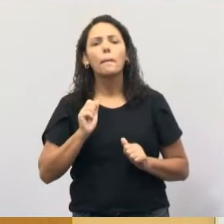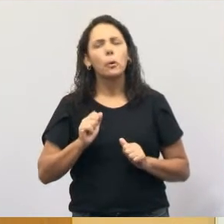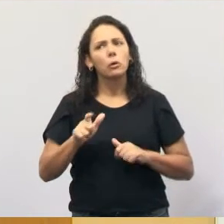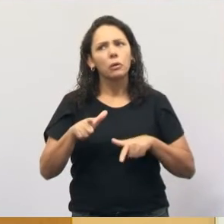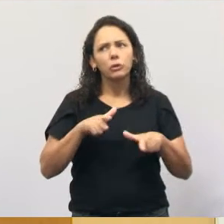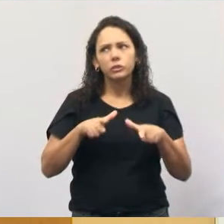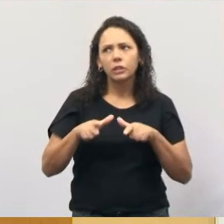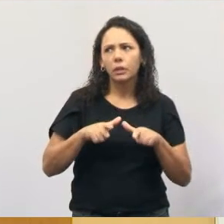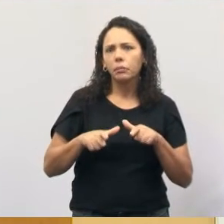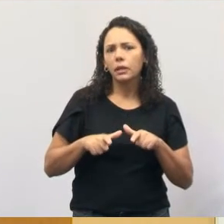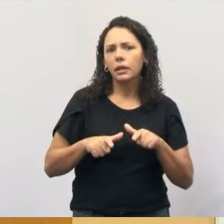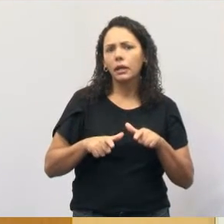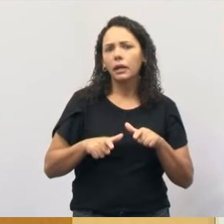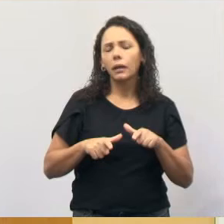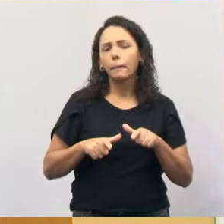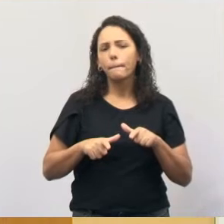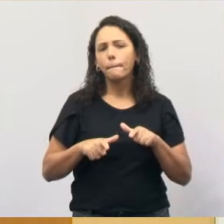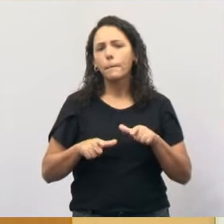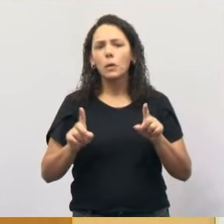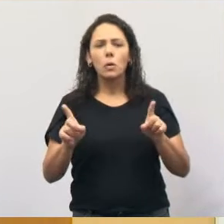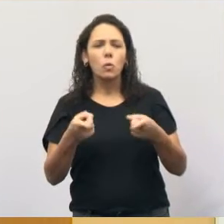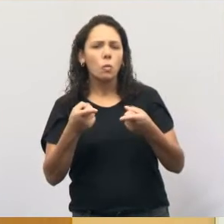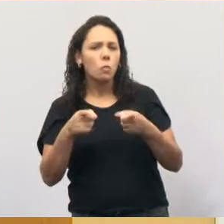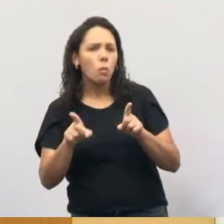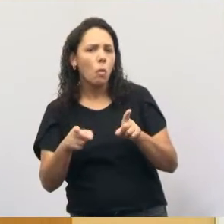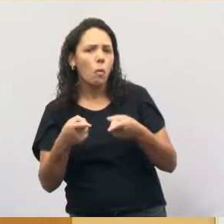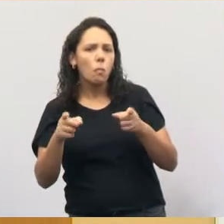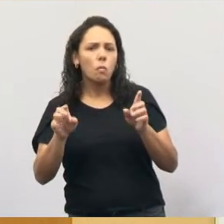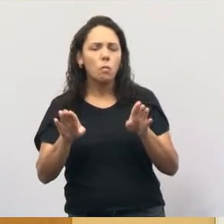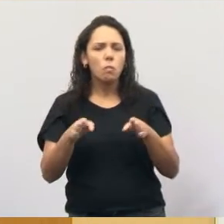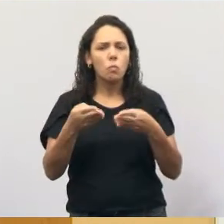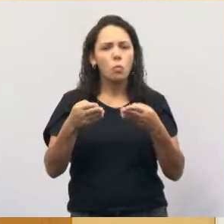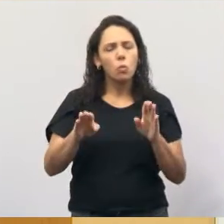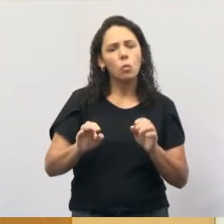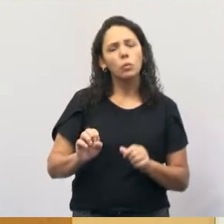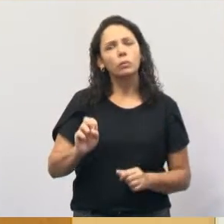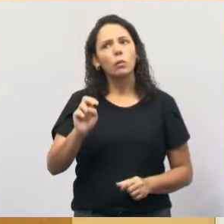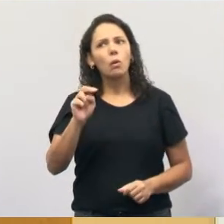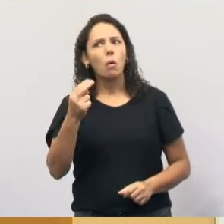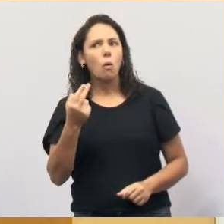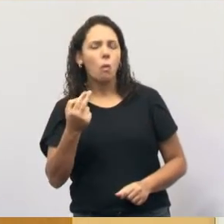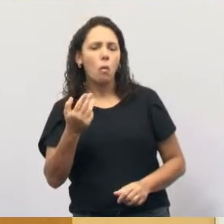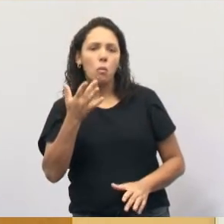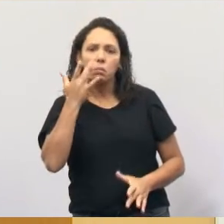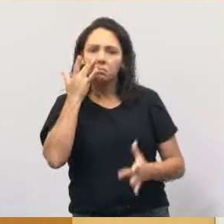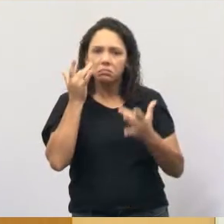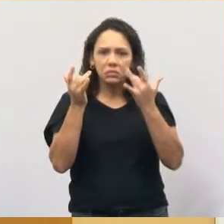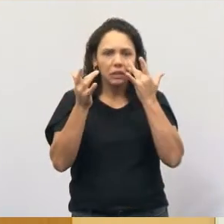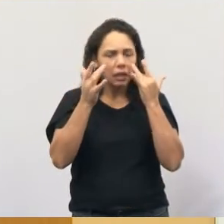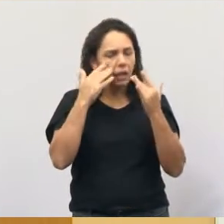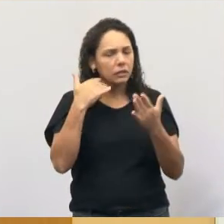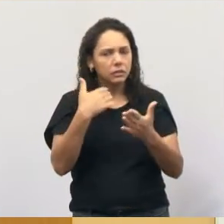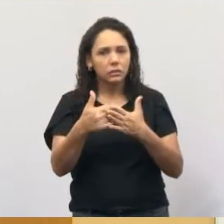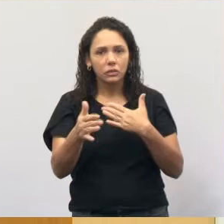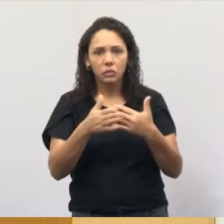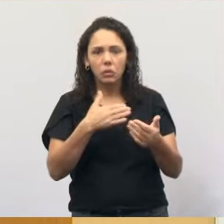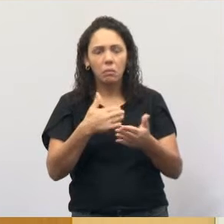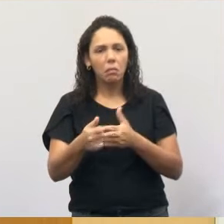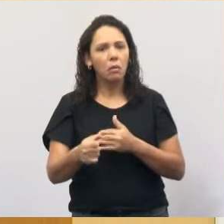musical, um artista, no caso, teatral, enfim, nas suas